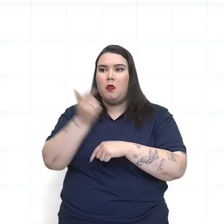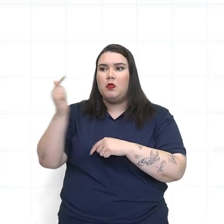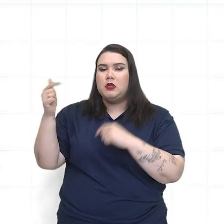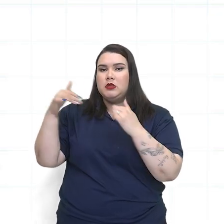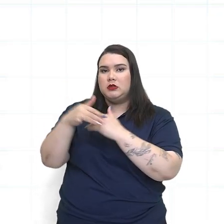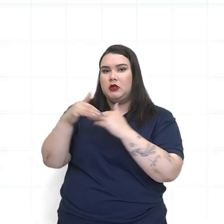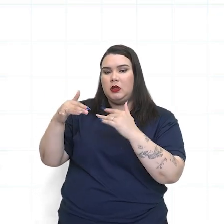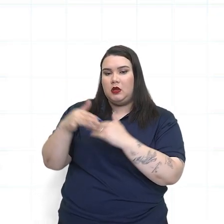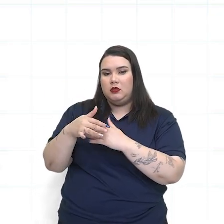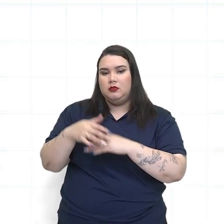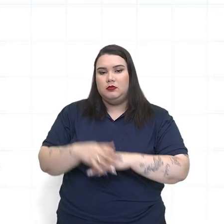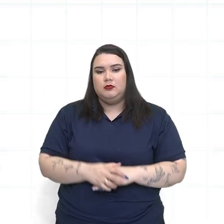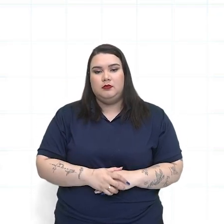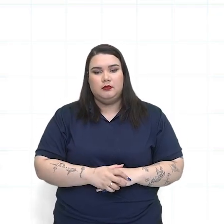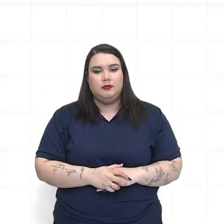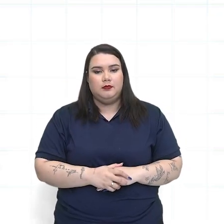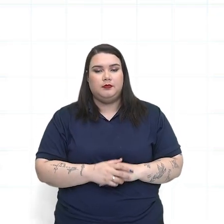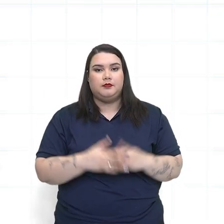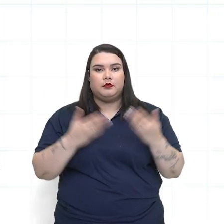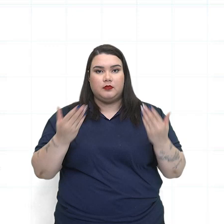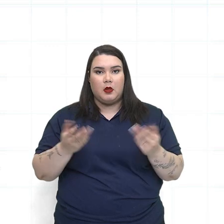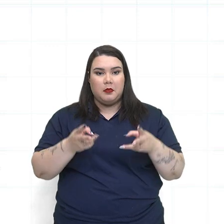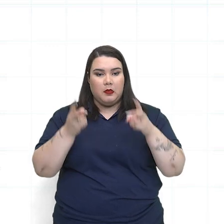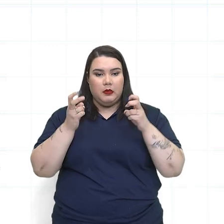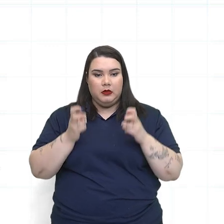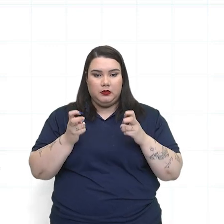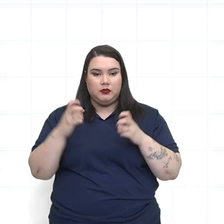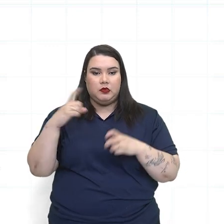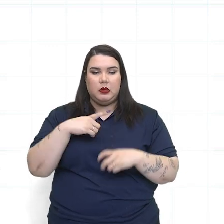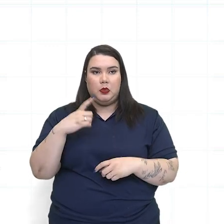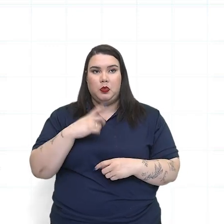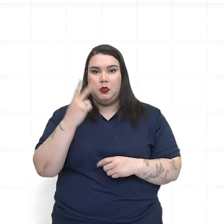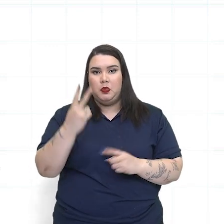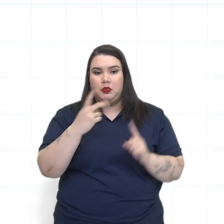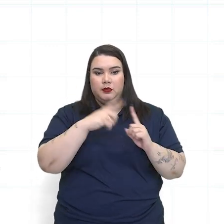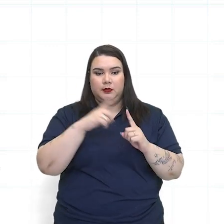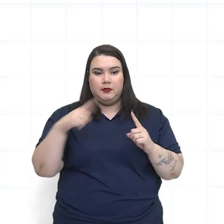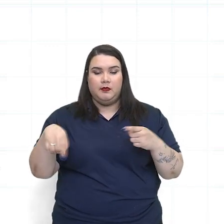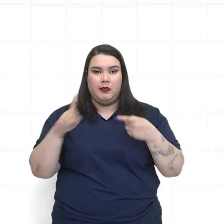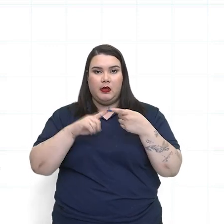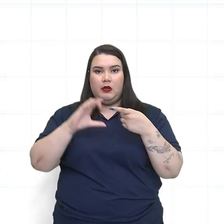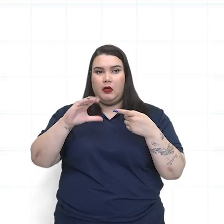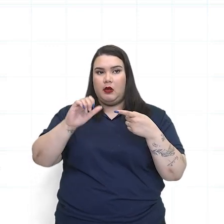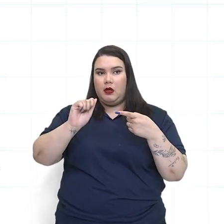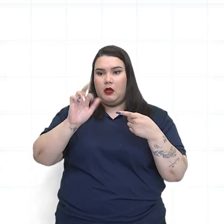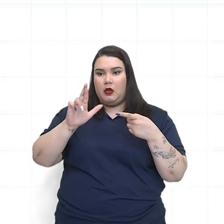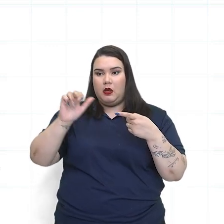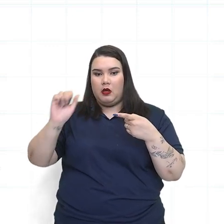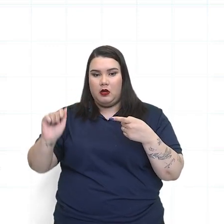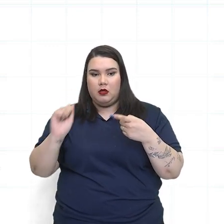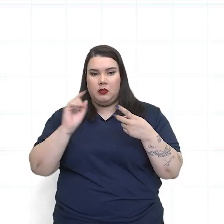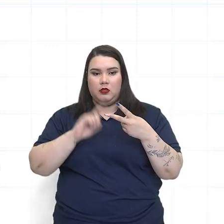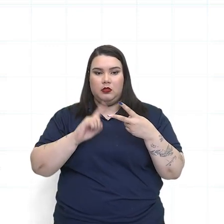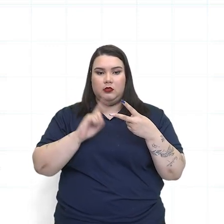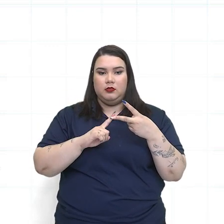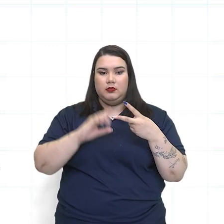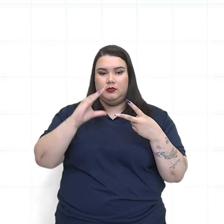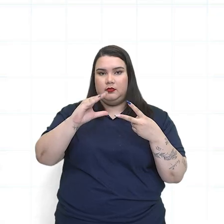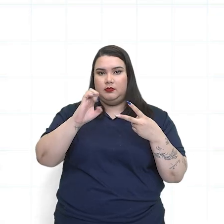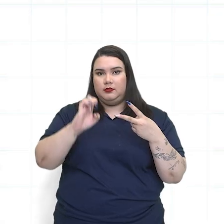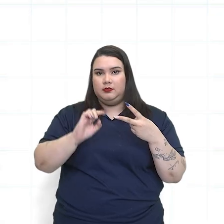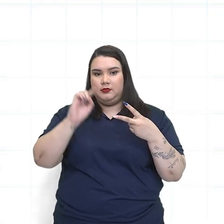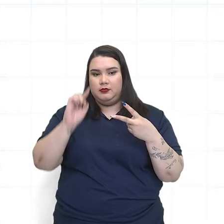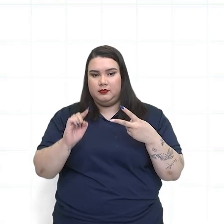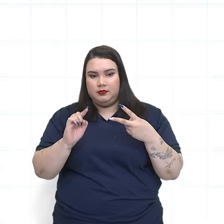Uberlândia. Então, vocês perceberam que aí houve duas variações na palavra cara, na palavra